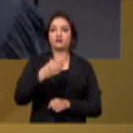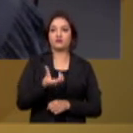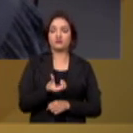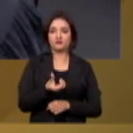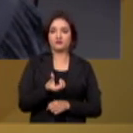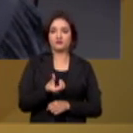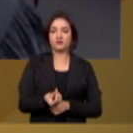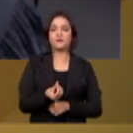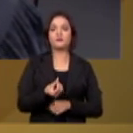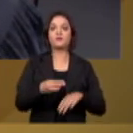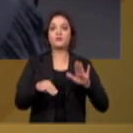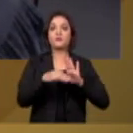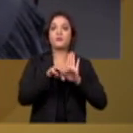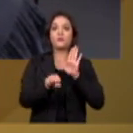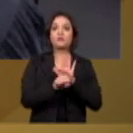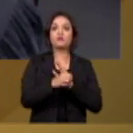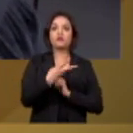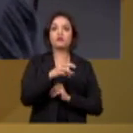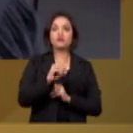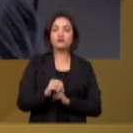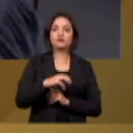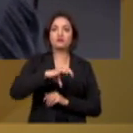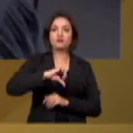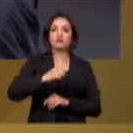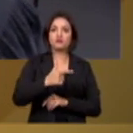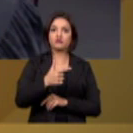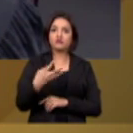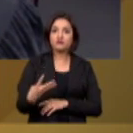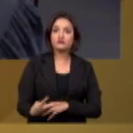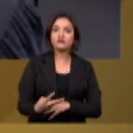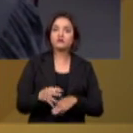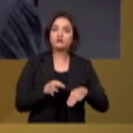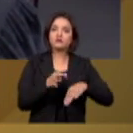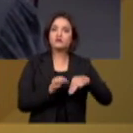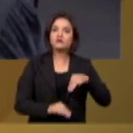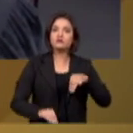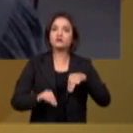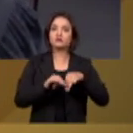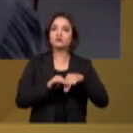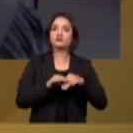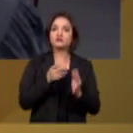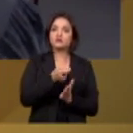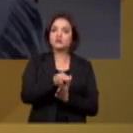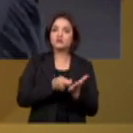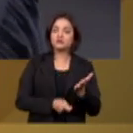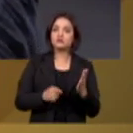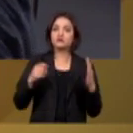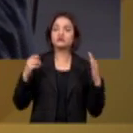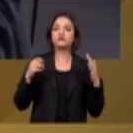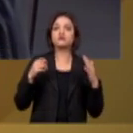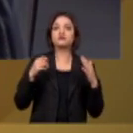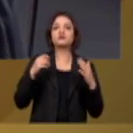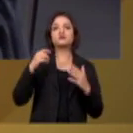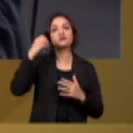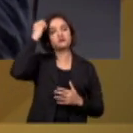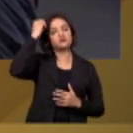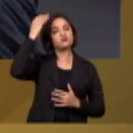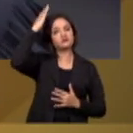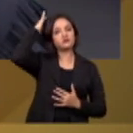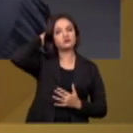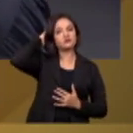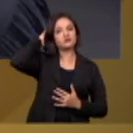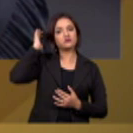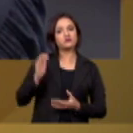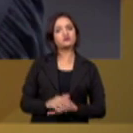mandado de segurança 30 1924 foi excelência o relator ministro luiz fux